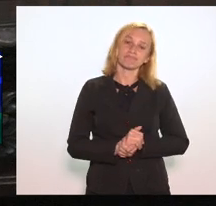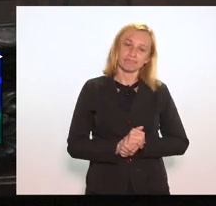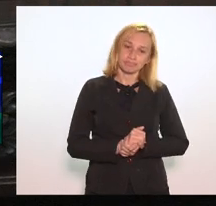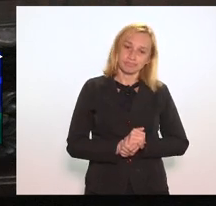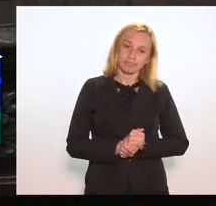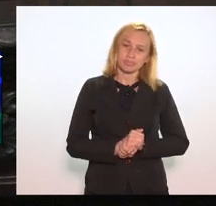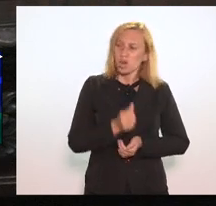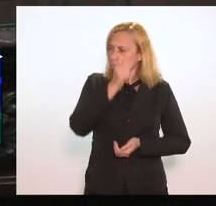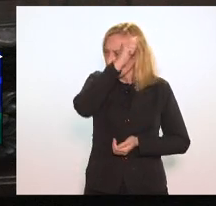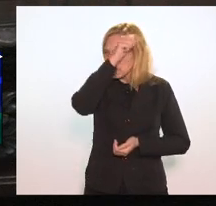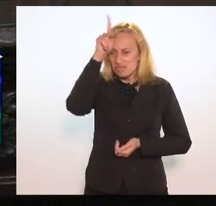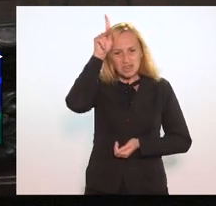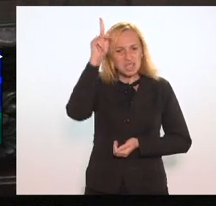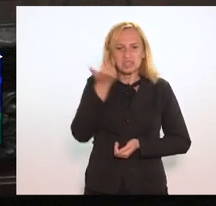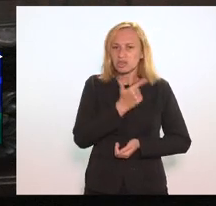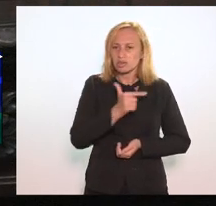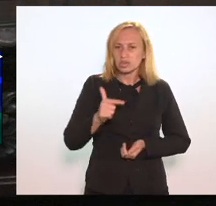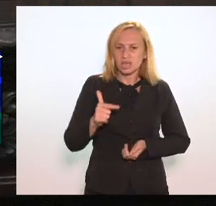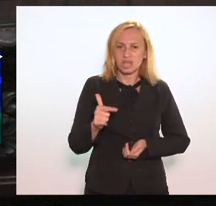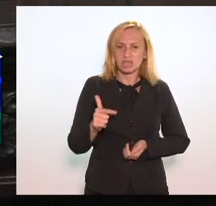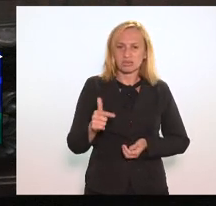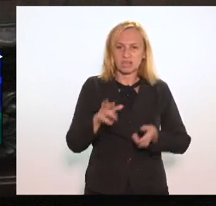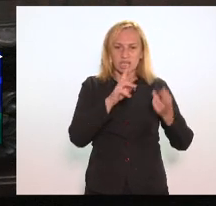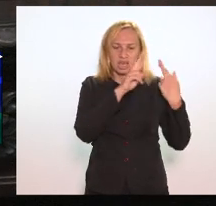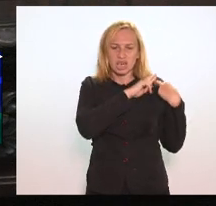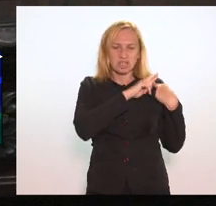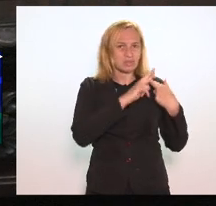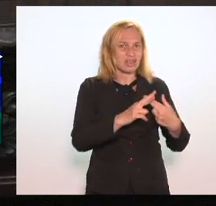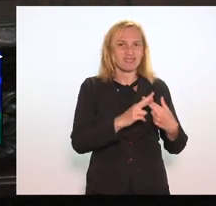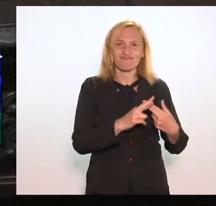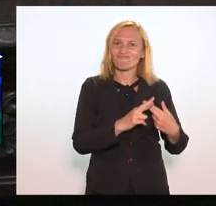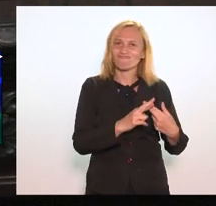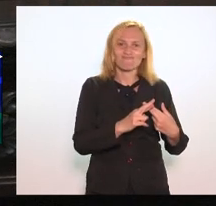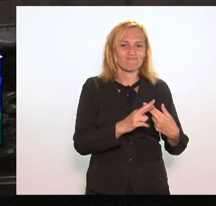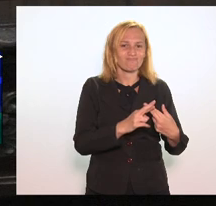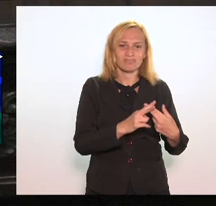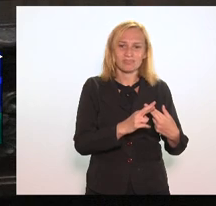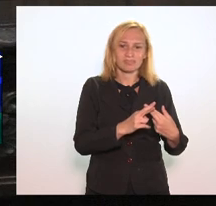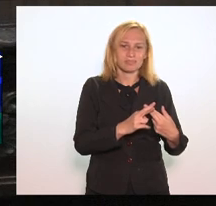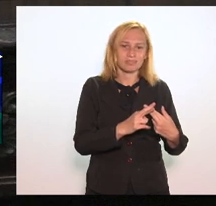Esse é um prefeito que não tem a mina mais responsabilidade